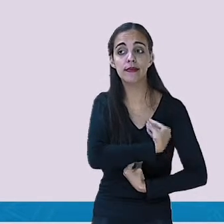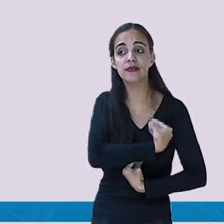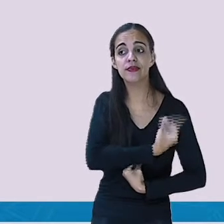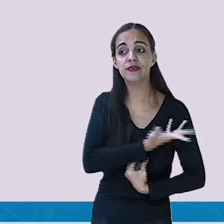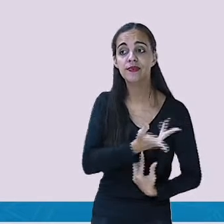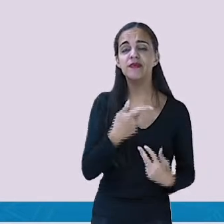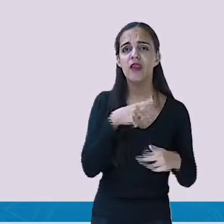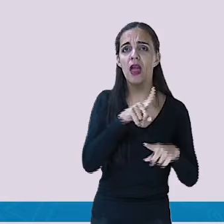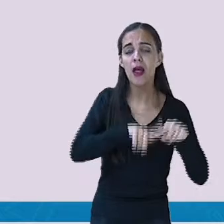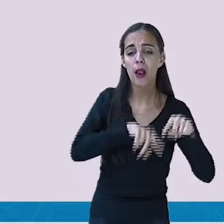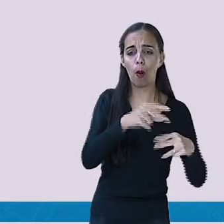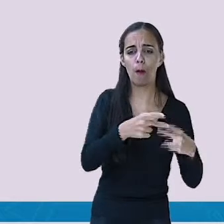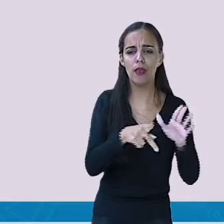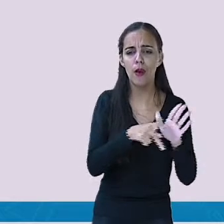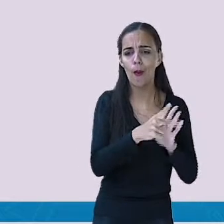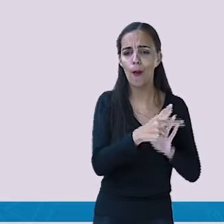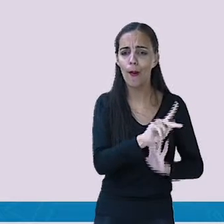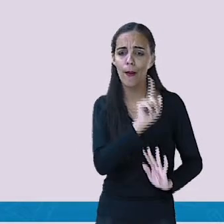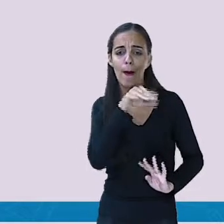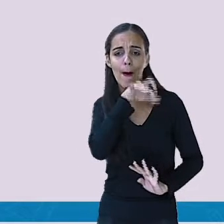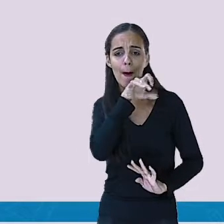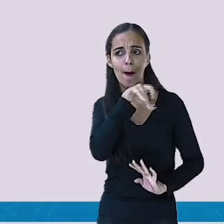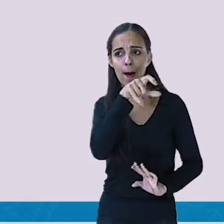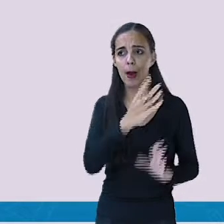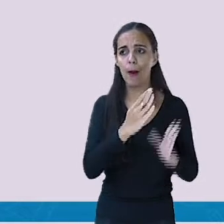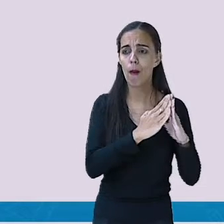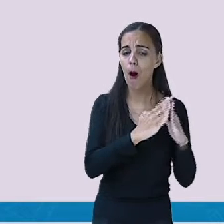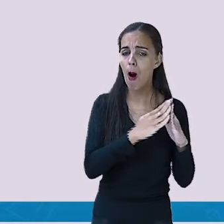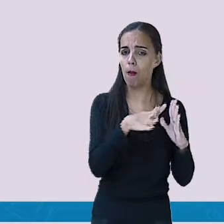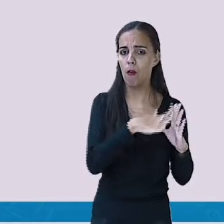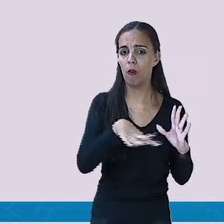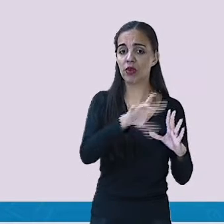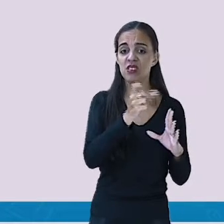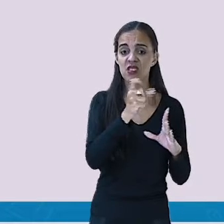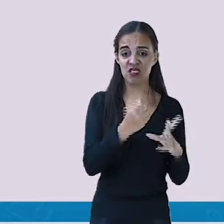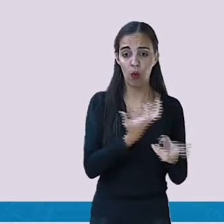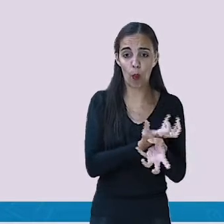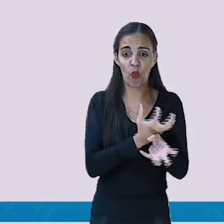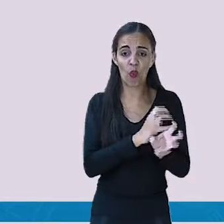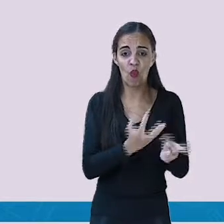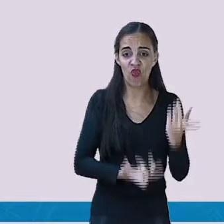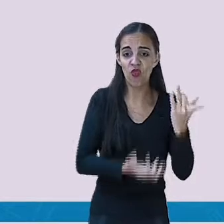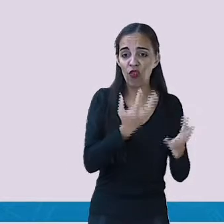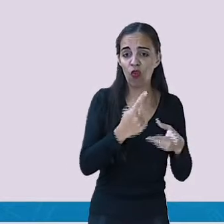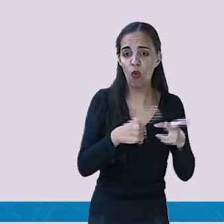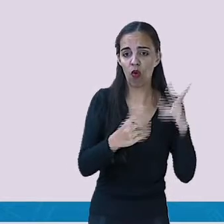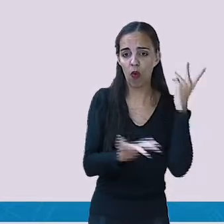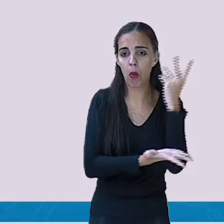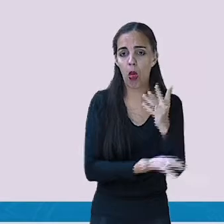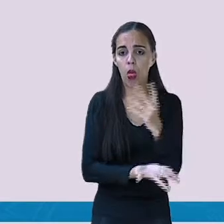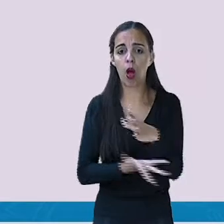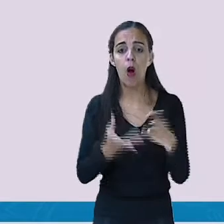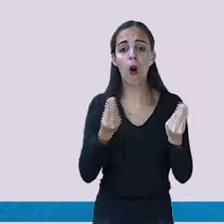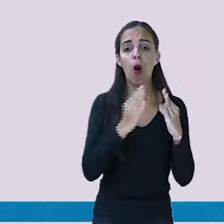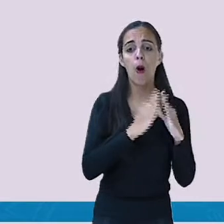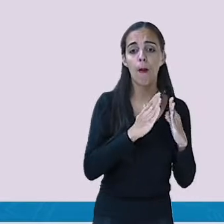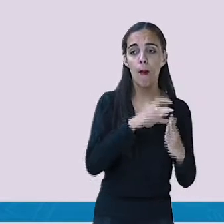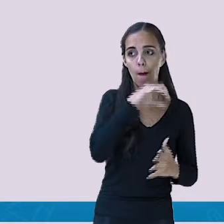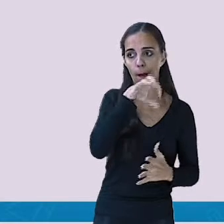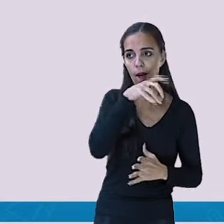é matéria-prima para a produção de certas substâncias, inclusive medicamentos.